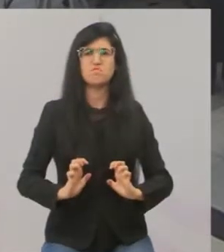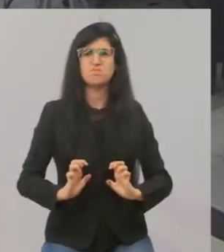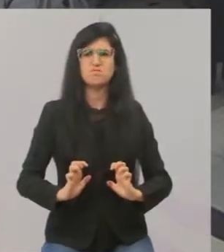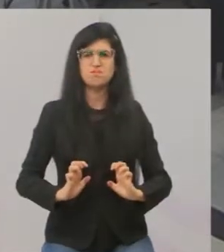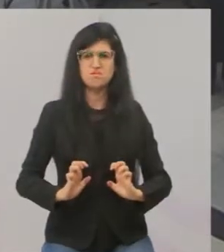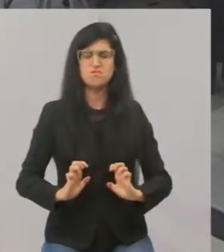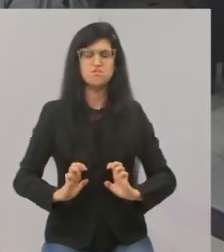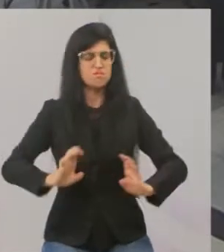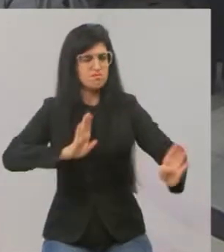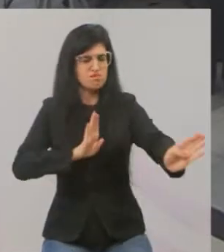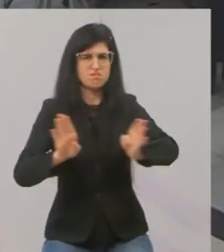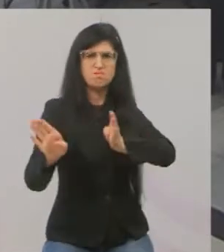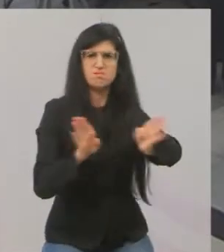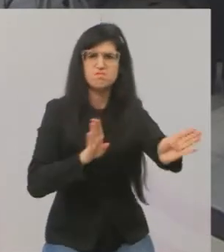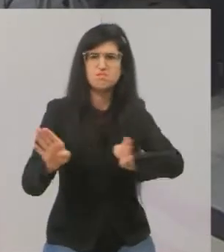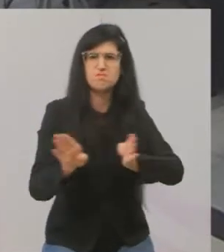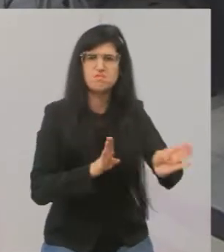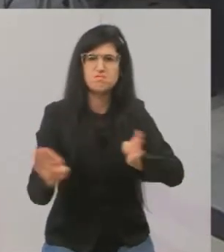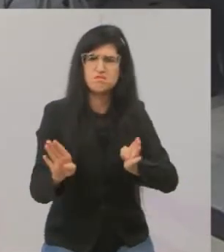meu mandato,